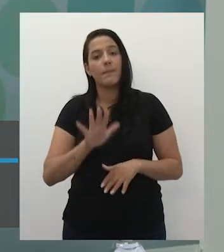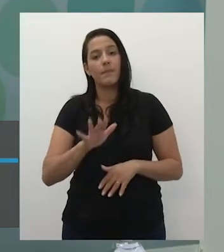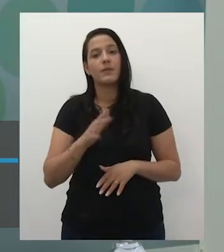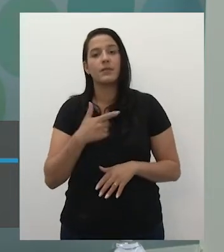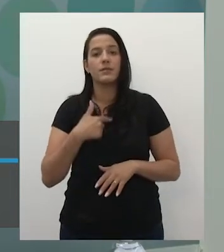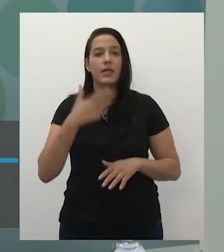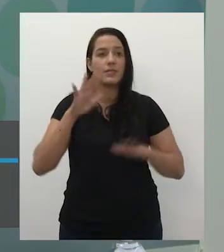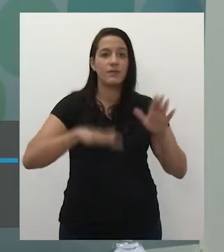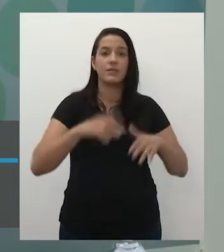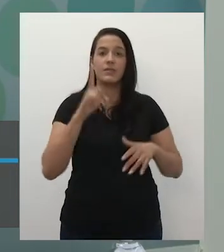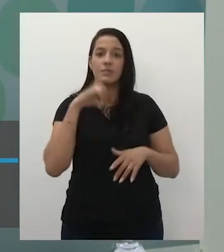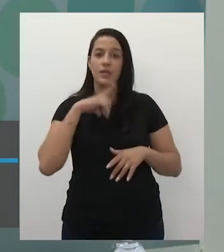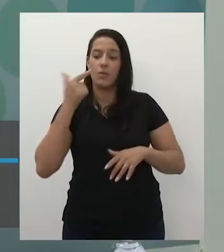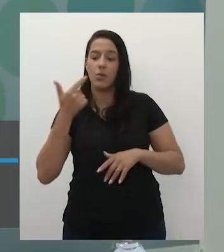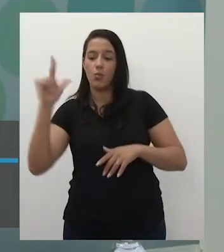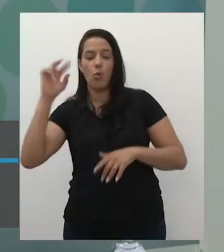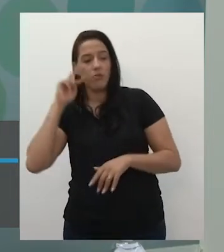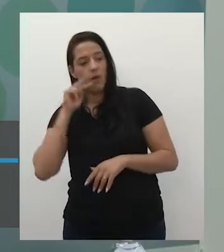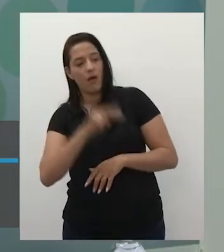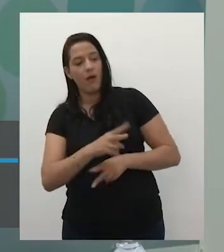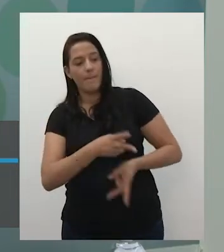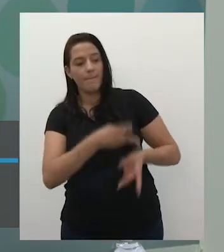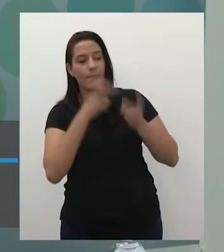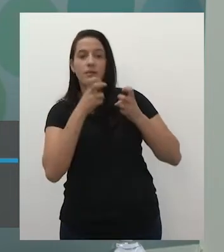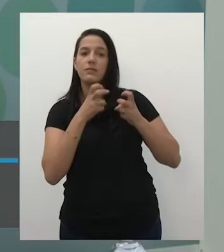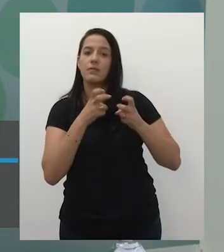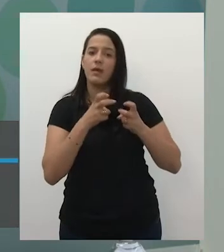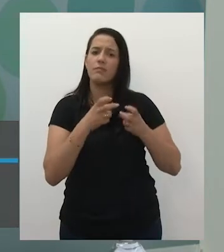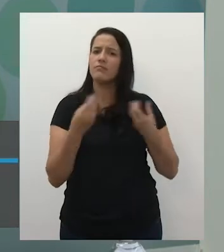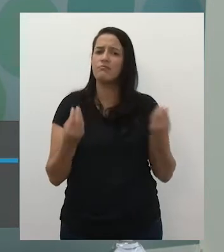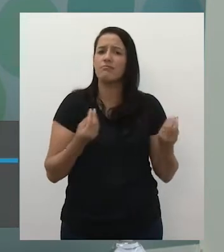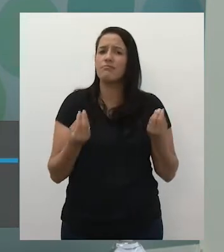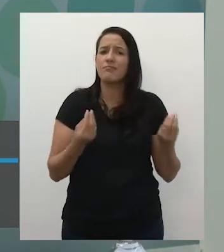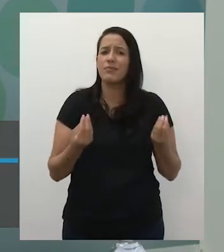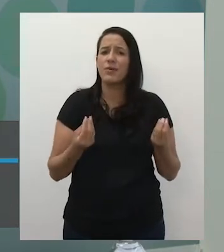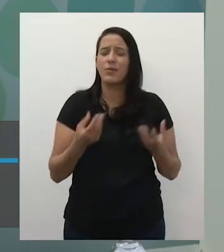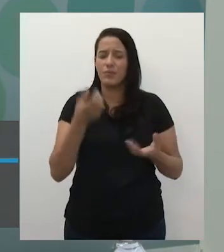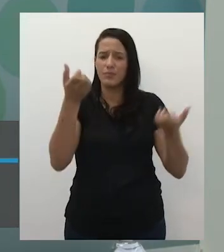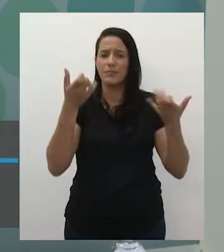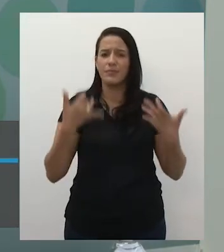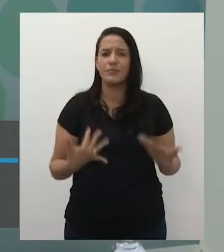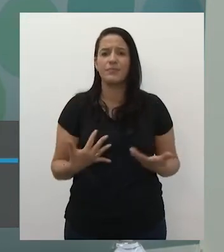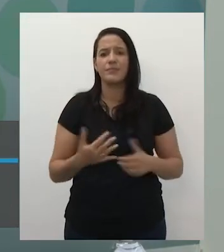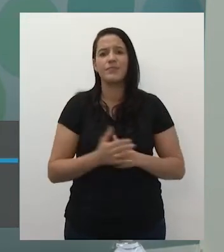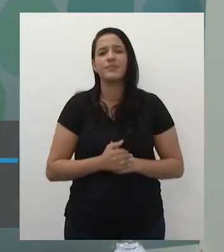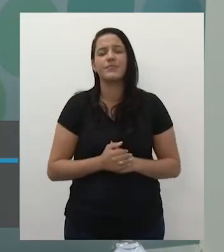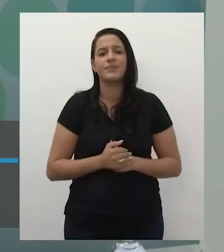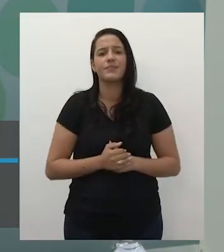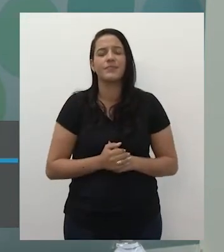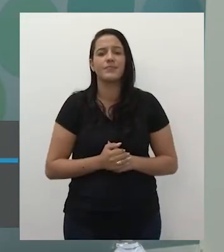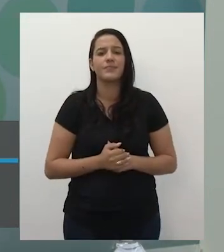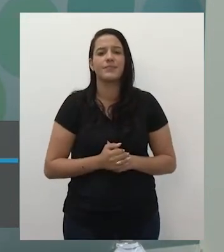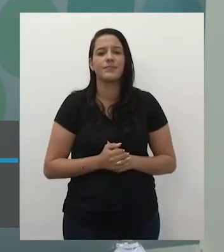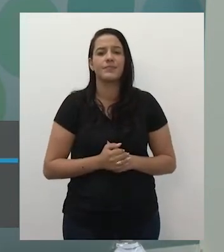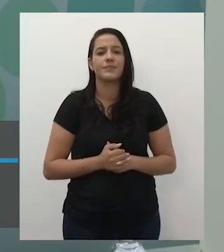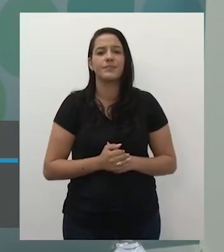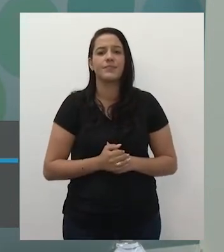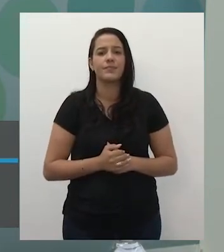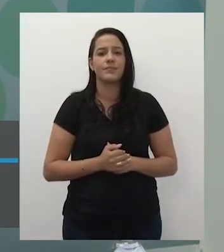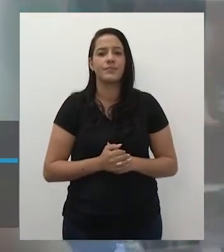no potencial da tua equipe e incentiva a caminhar e sanar todas as dificuldades possíveis.